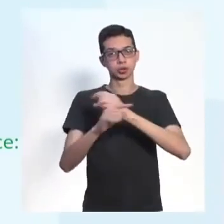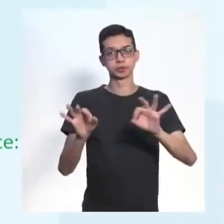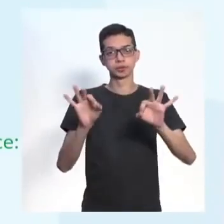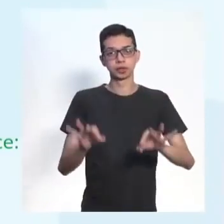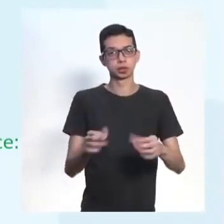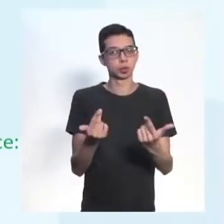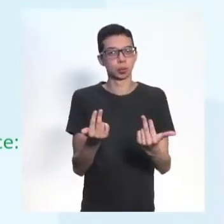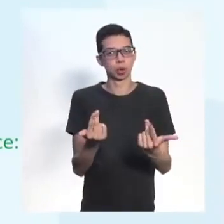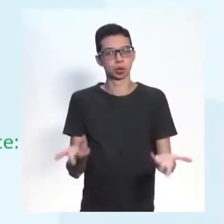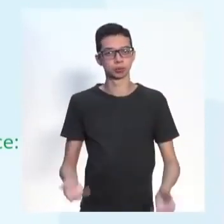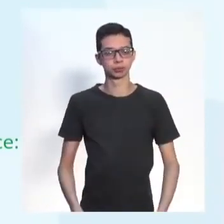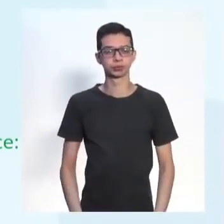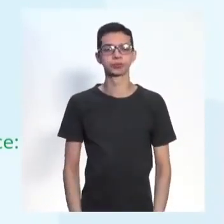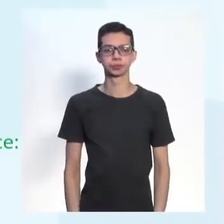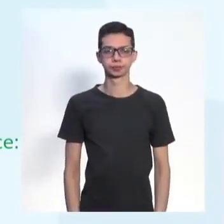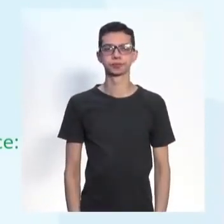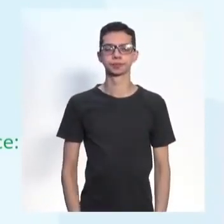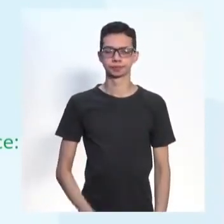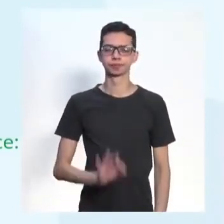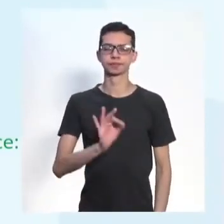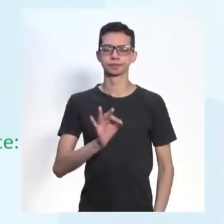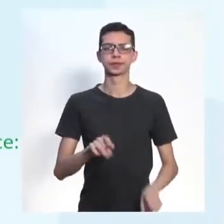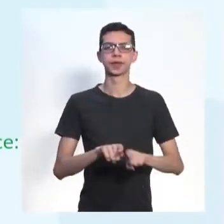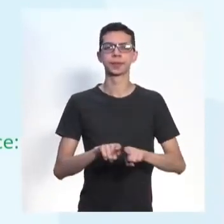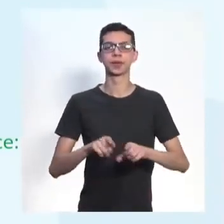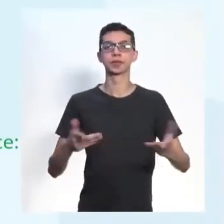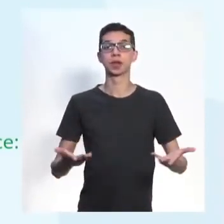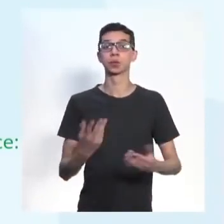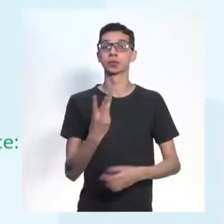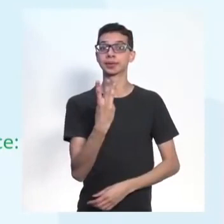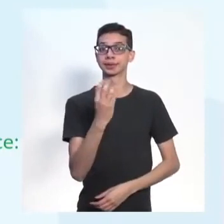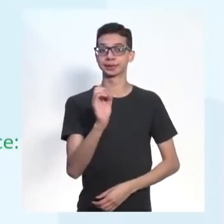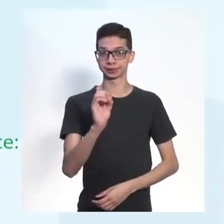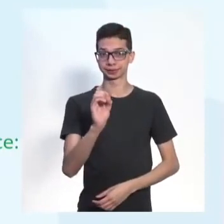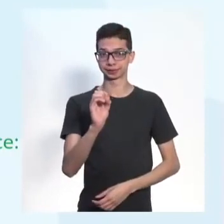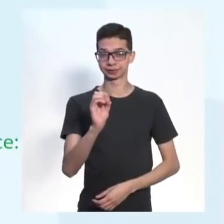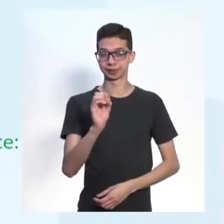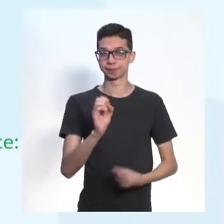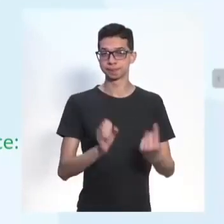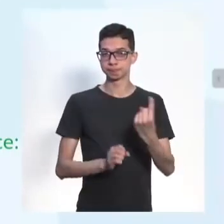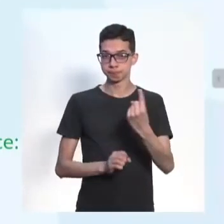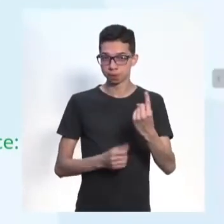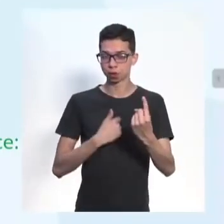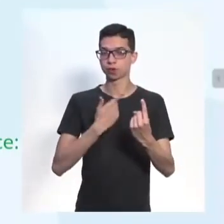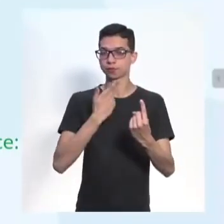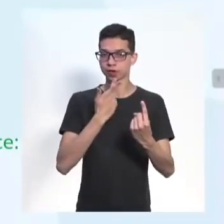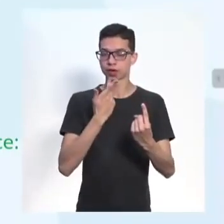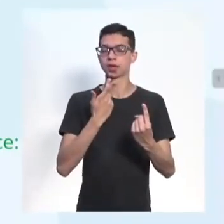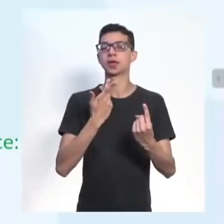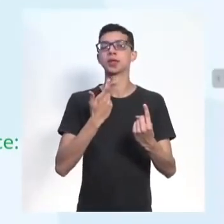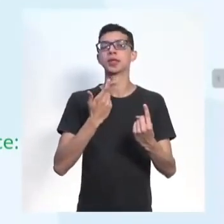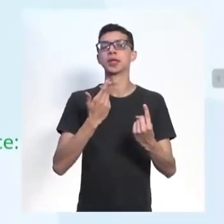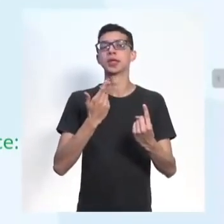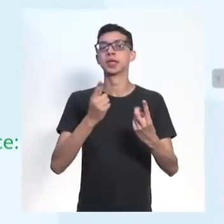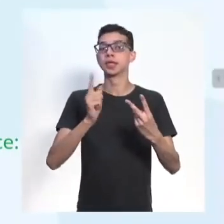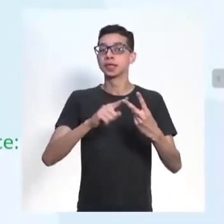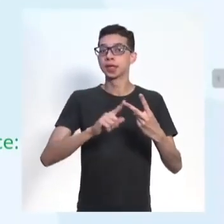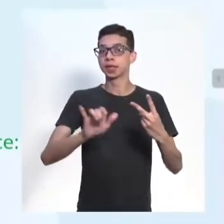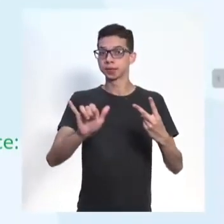formas é essa, né? Então, primeiro, 30 e Y, eu posso afirmar que eles são